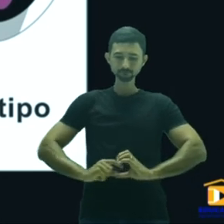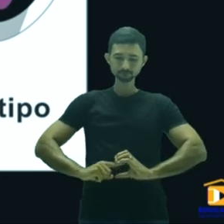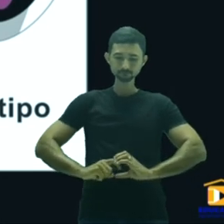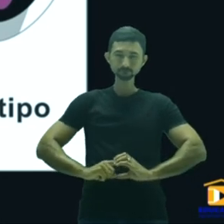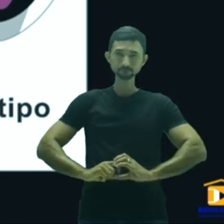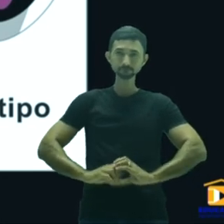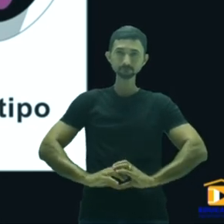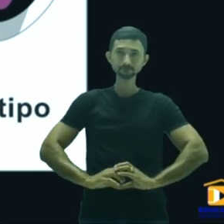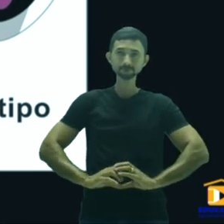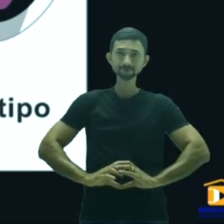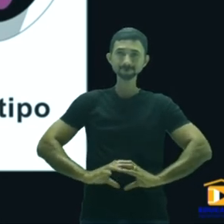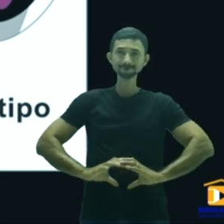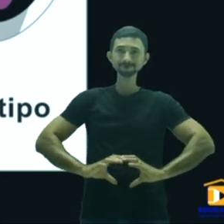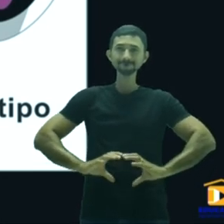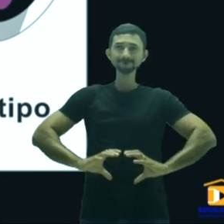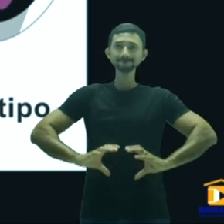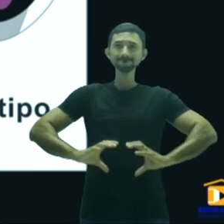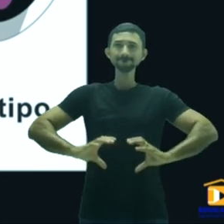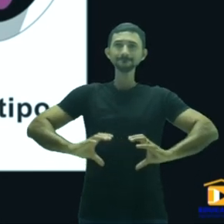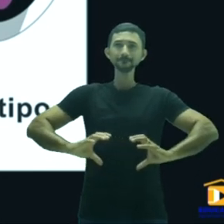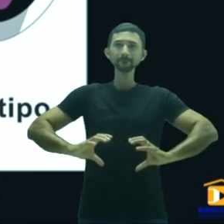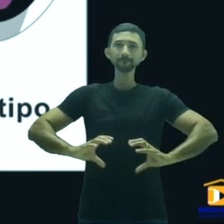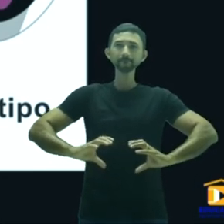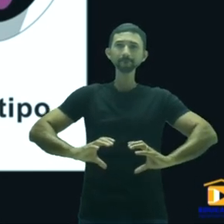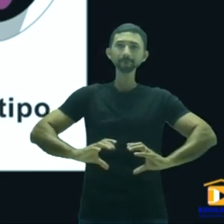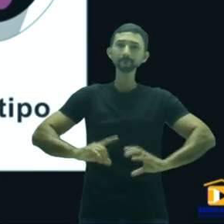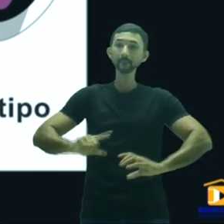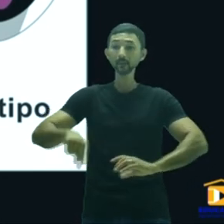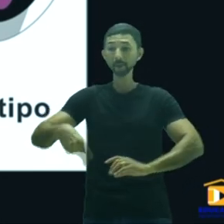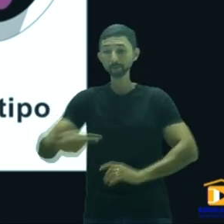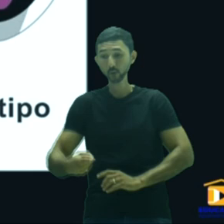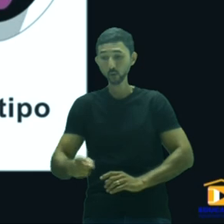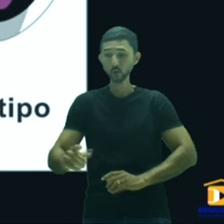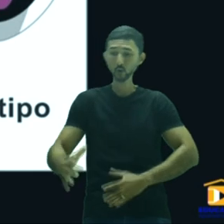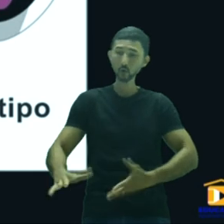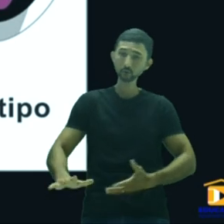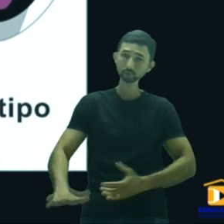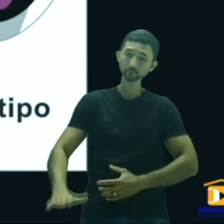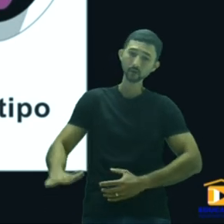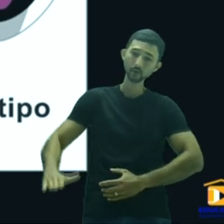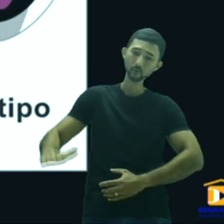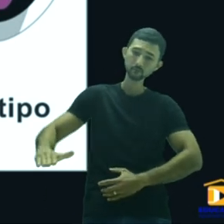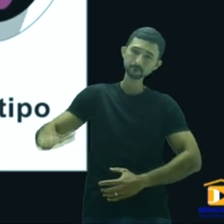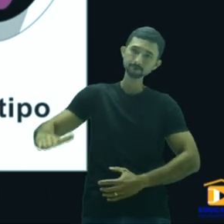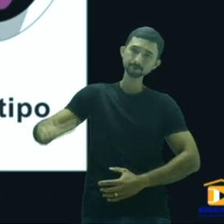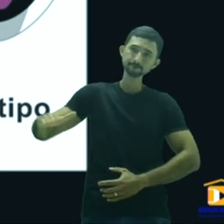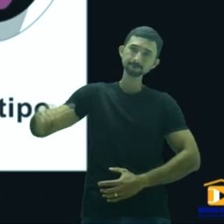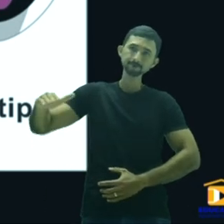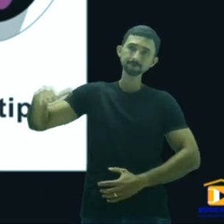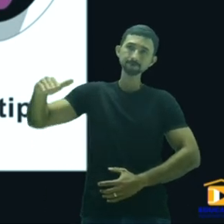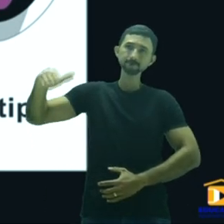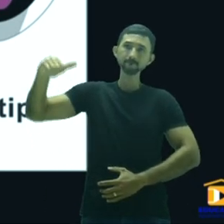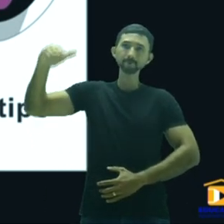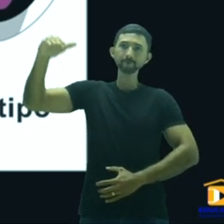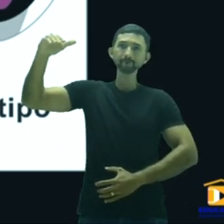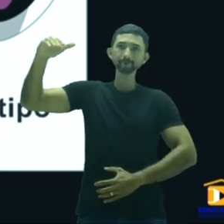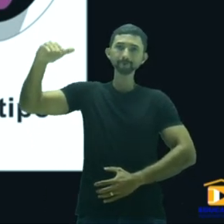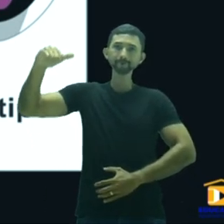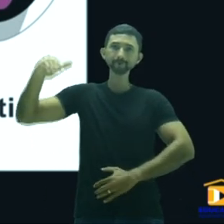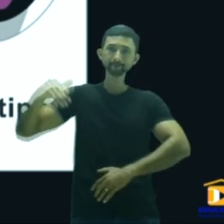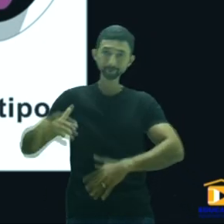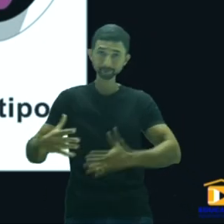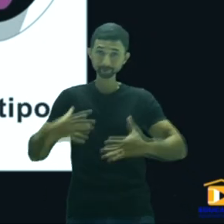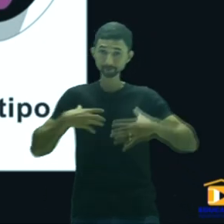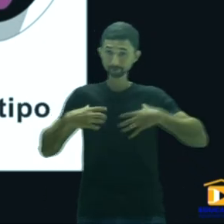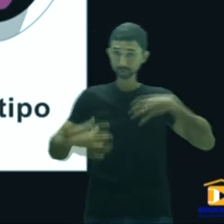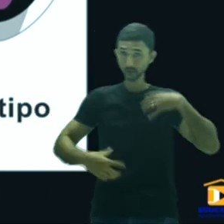mãe. Outros genes se expressaram na infância. Outros genes estão se expressando agora na puberdade, né,